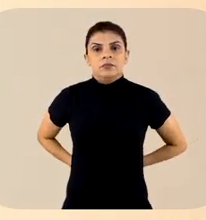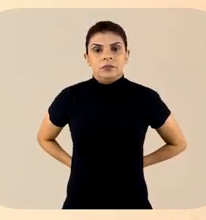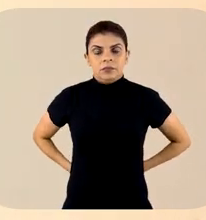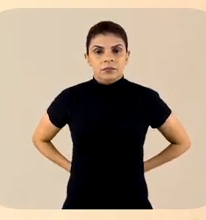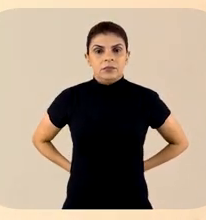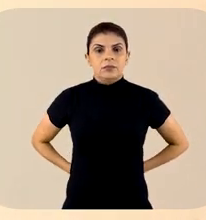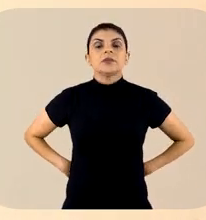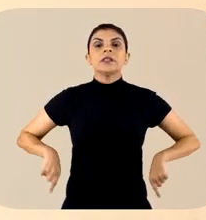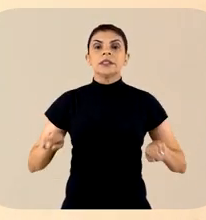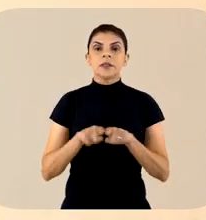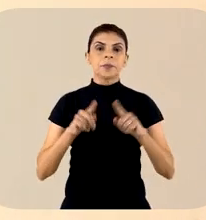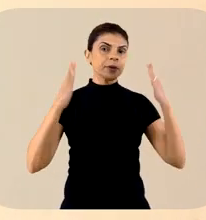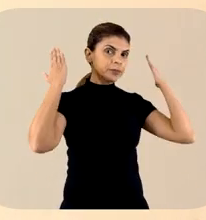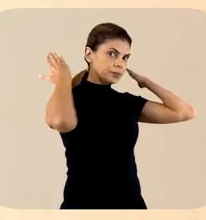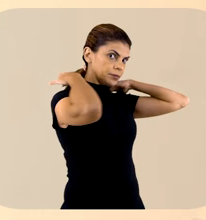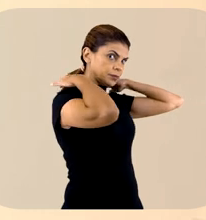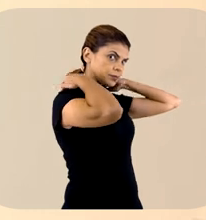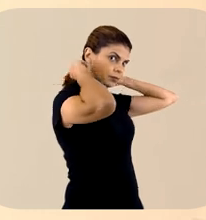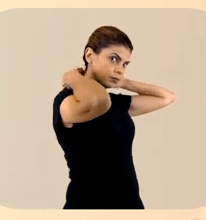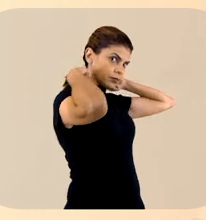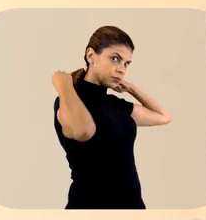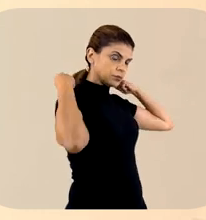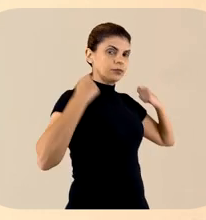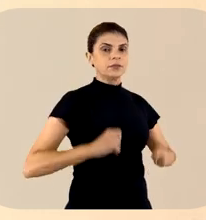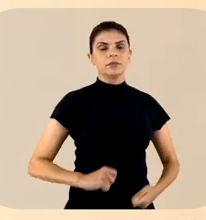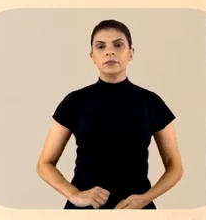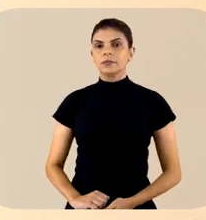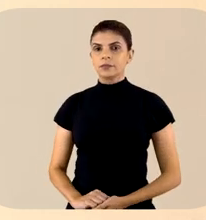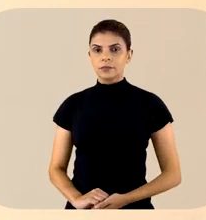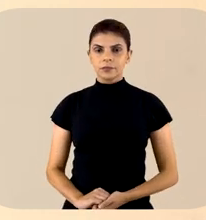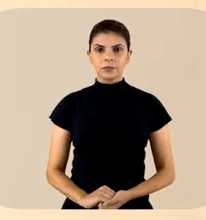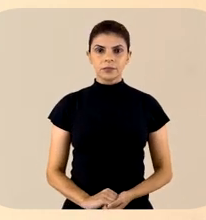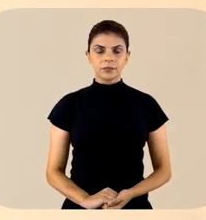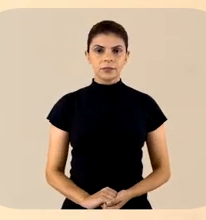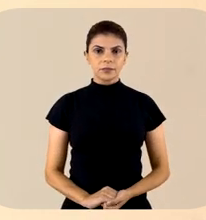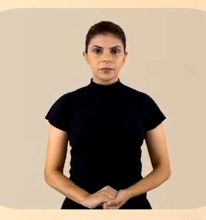embaixo e na parte superior.